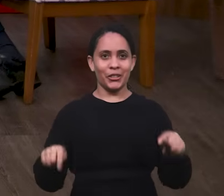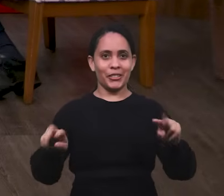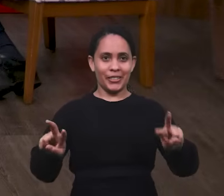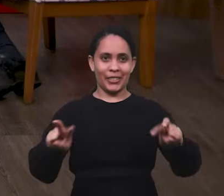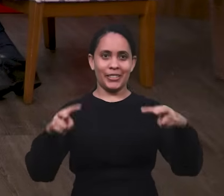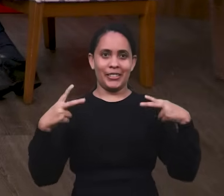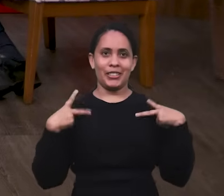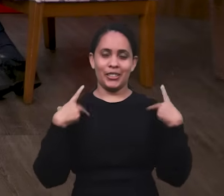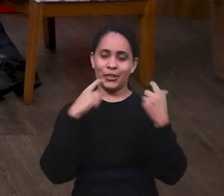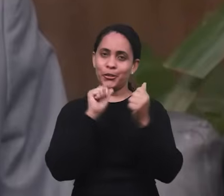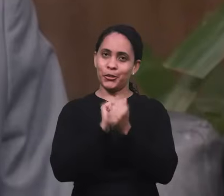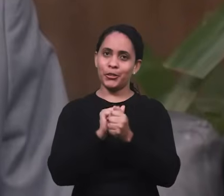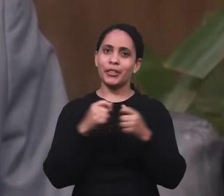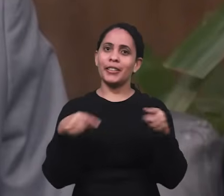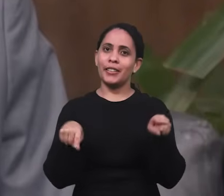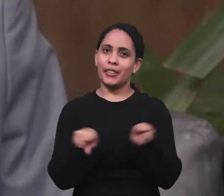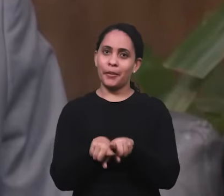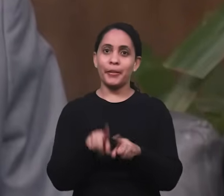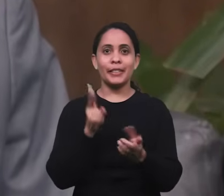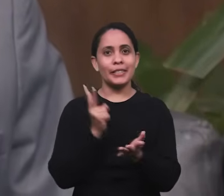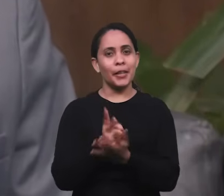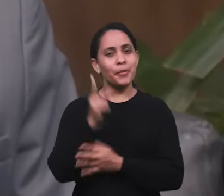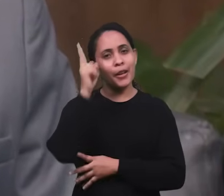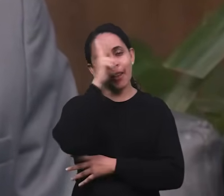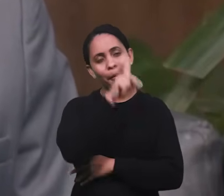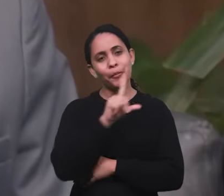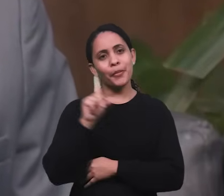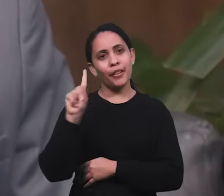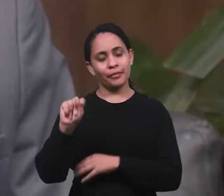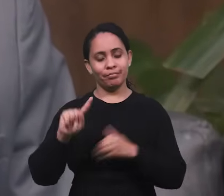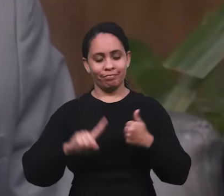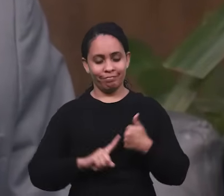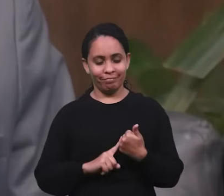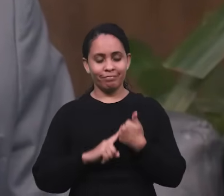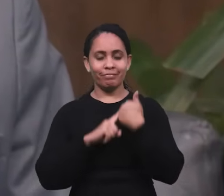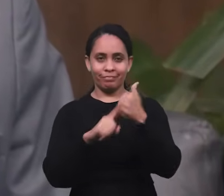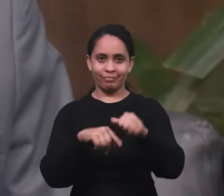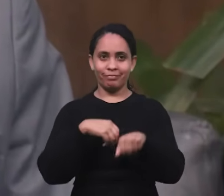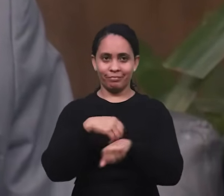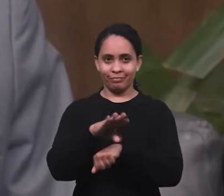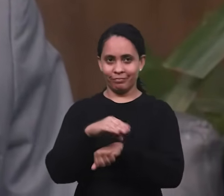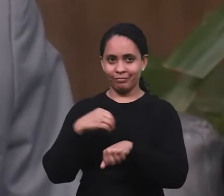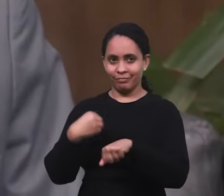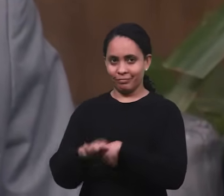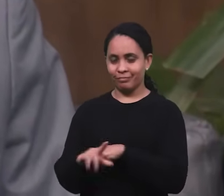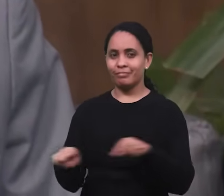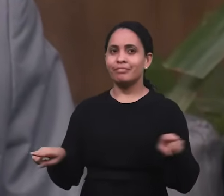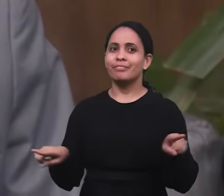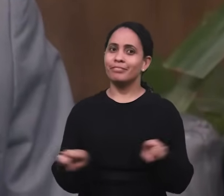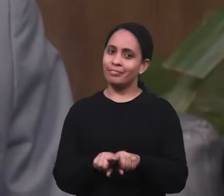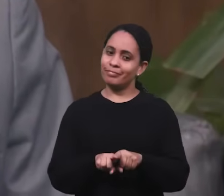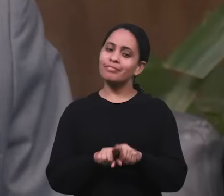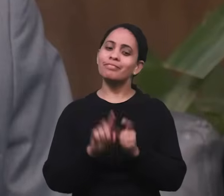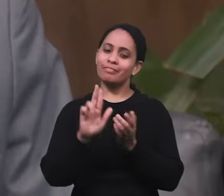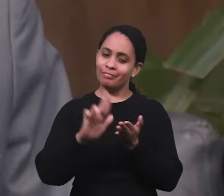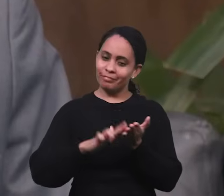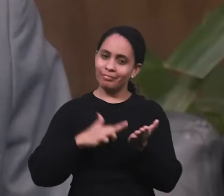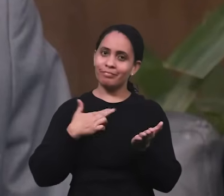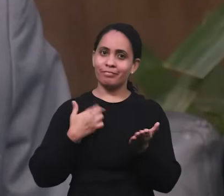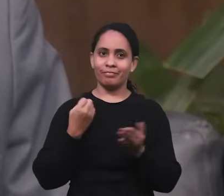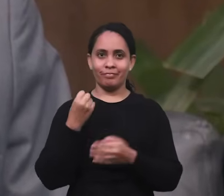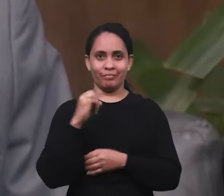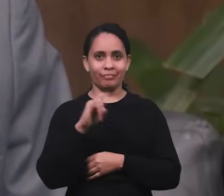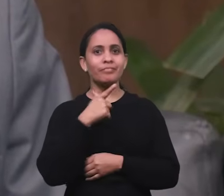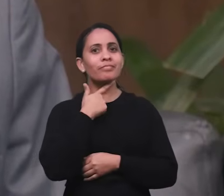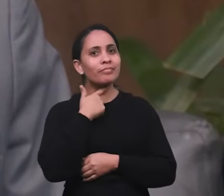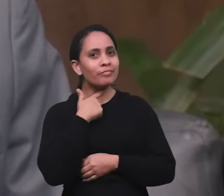que estão assistindo conosco. Sempre lembramos de fazer referência para compartilhar, curtir, comentar o conteúdo e, se